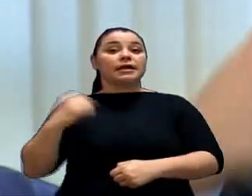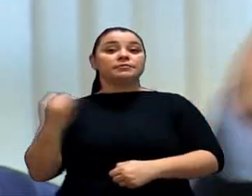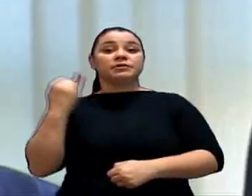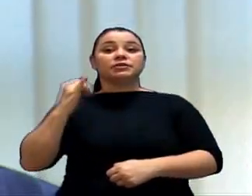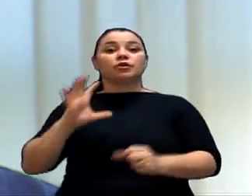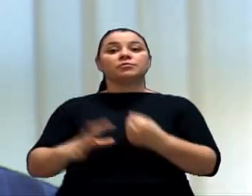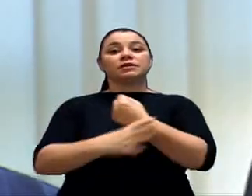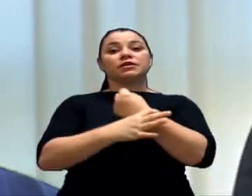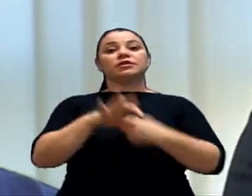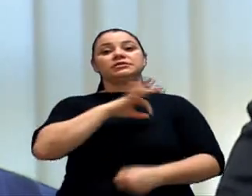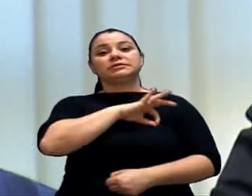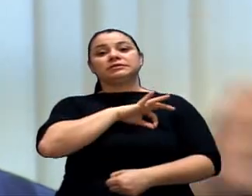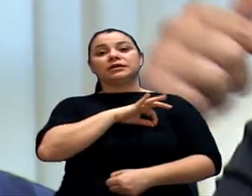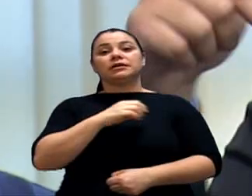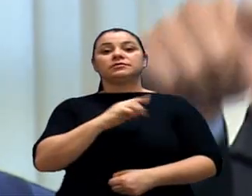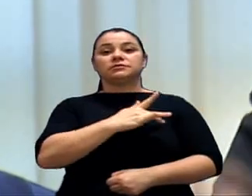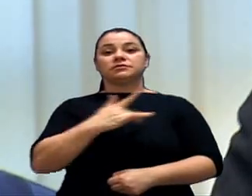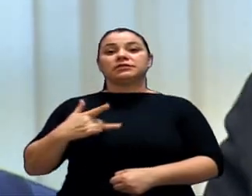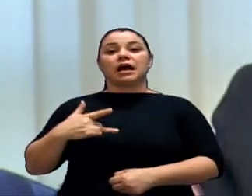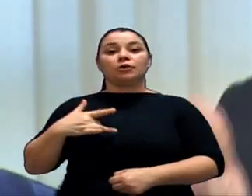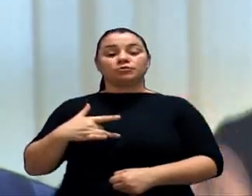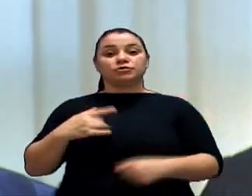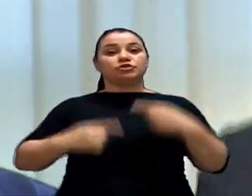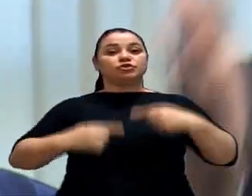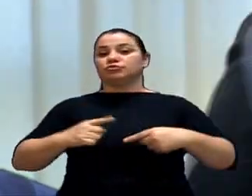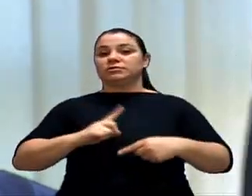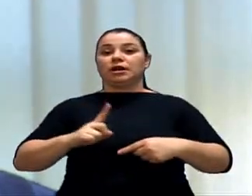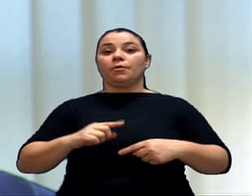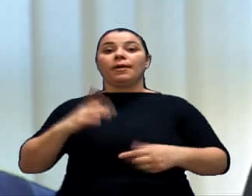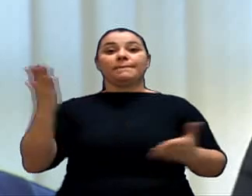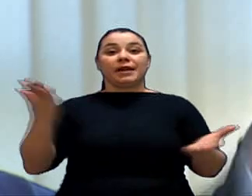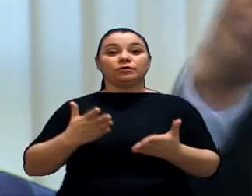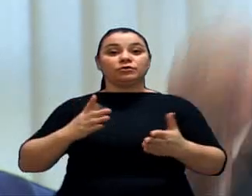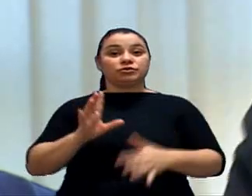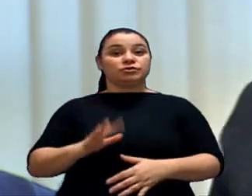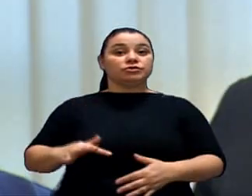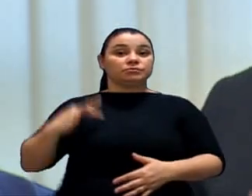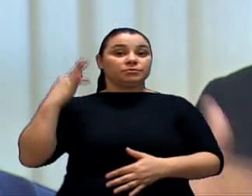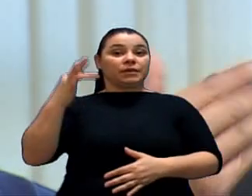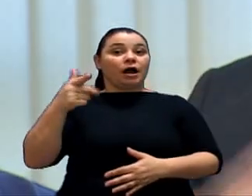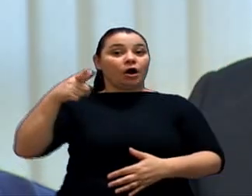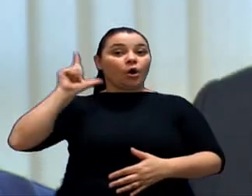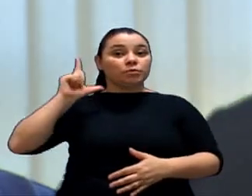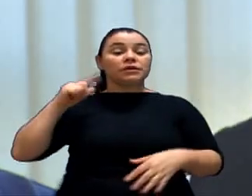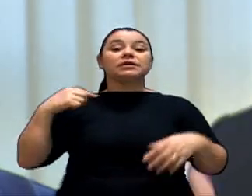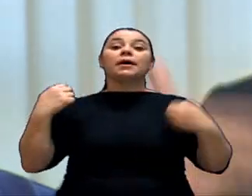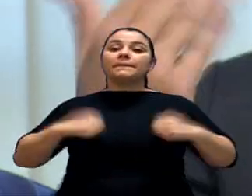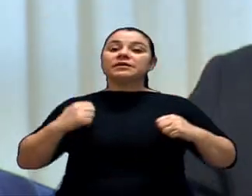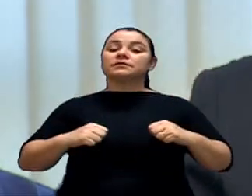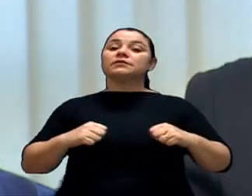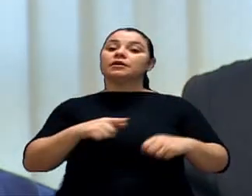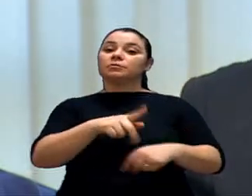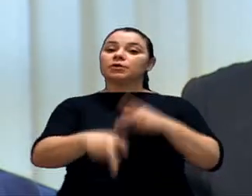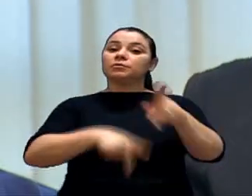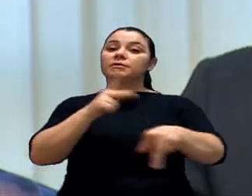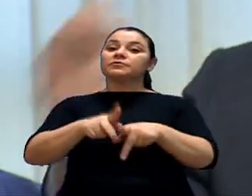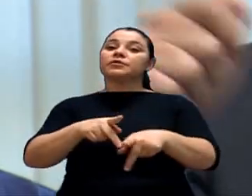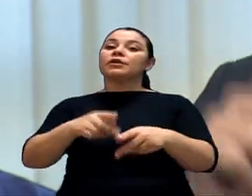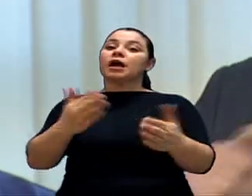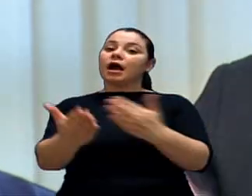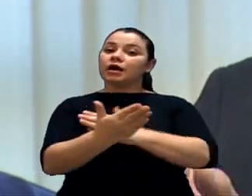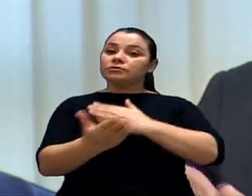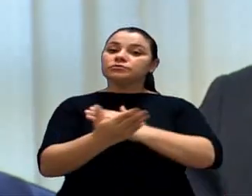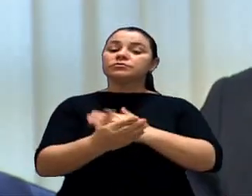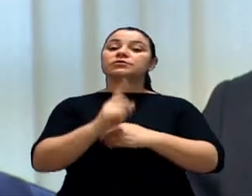como saúde, a gente se discute não para hoje, se discute para ontem. Então, precisamos que a população faça a sua parte, e é